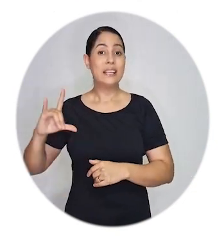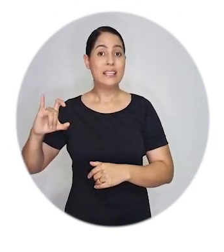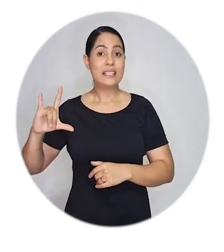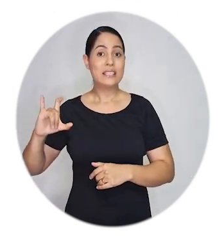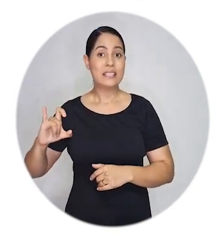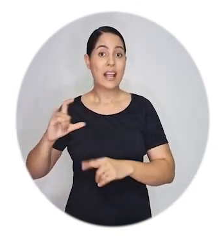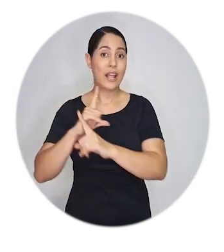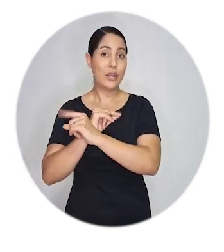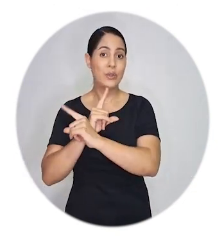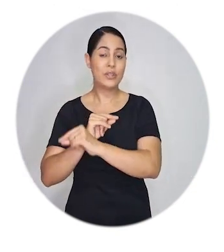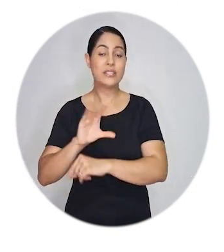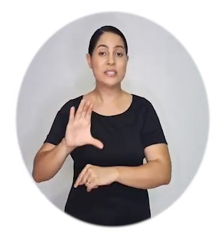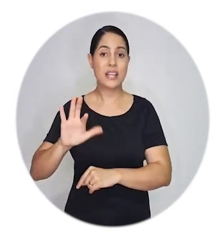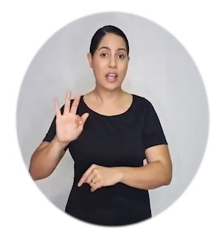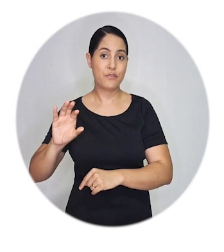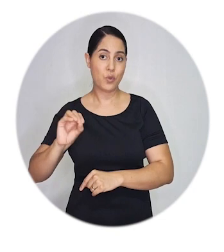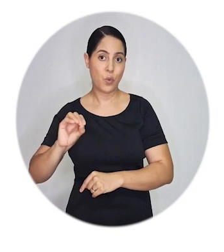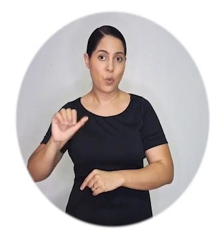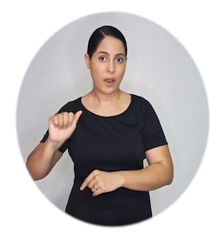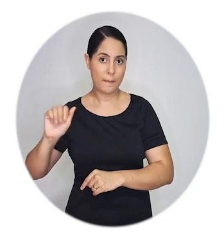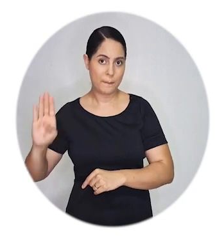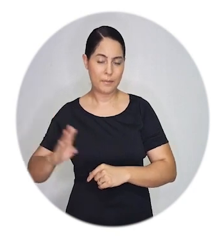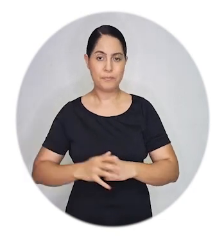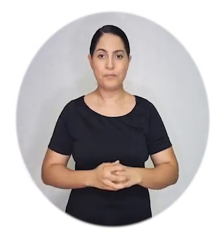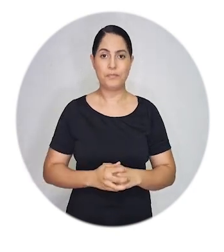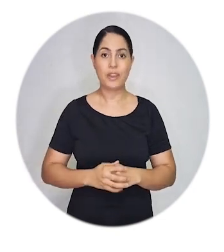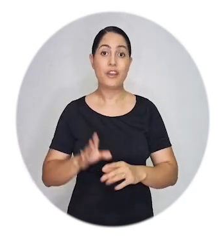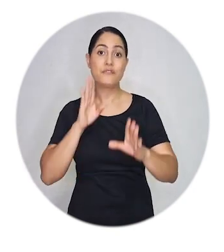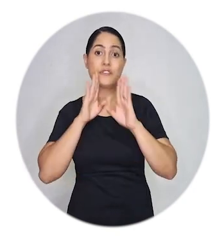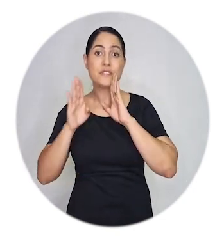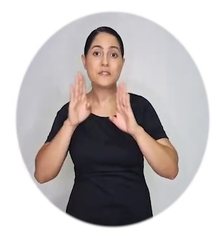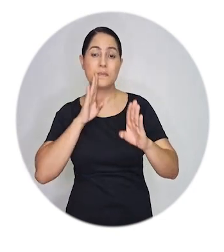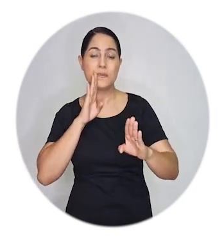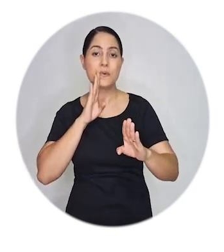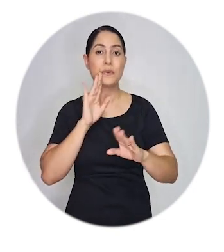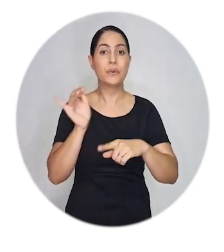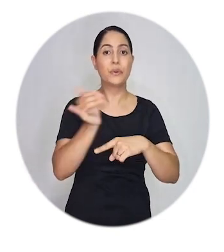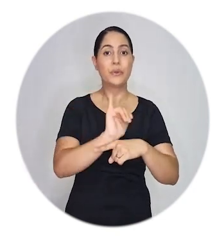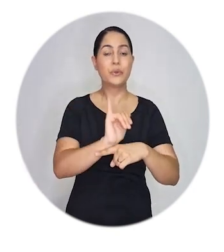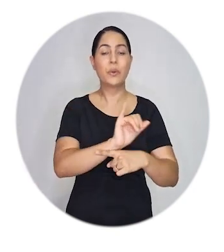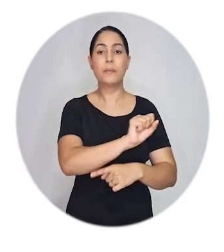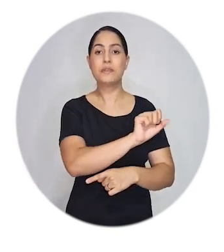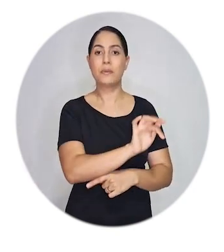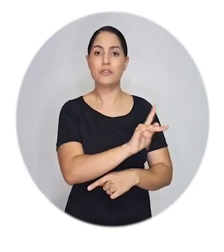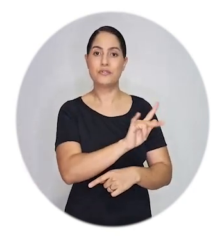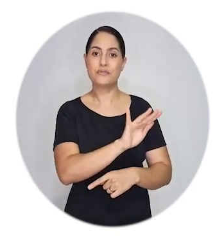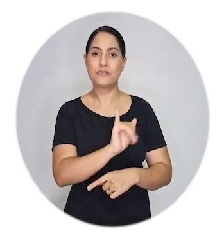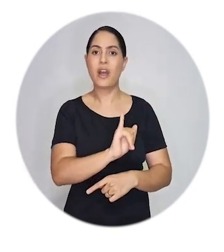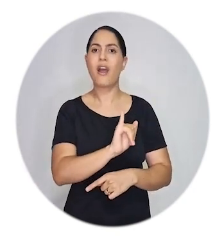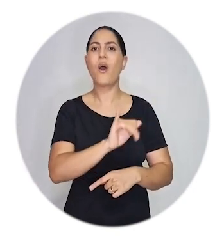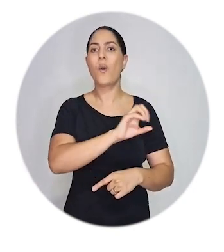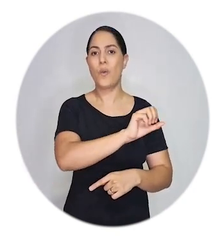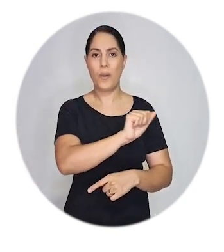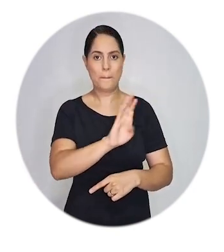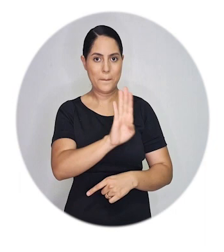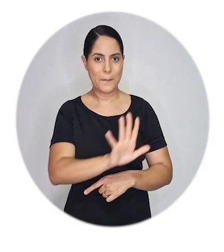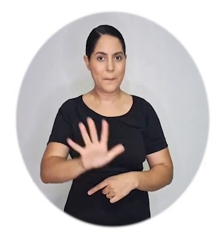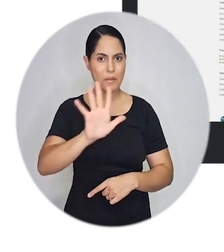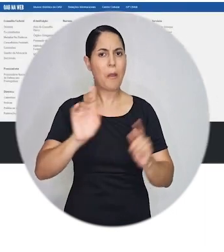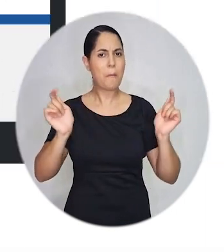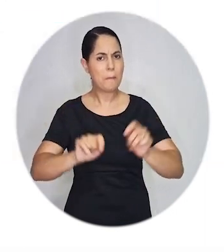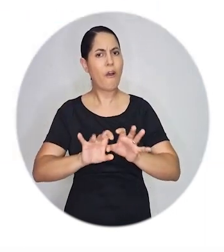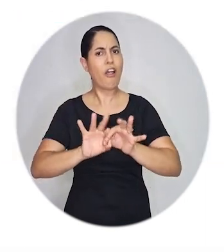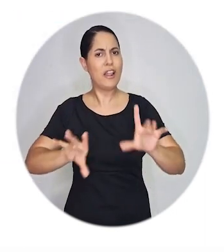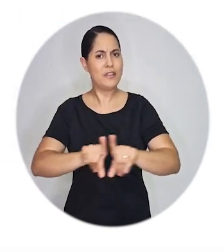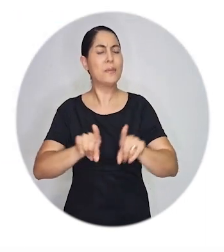Twitter você encontra a gente pelo @CFOAB. Já no Facebook, YouTube e Spotify, OAB Nacional. Não esqueça também de acessar o